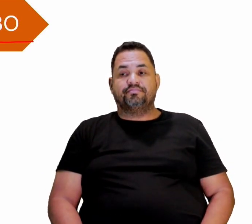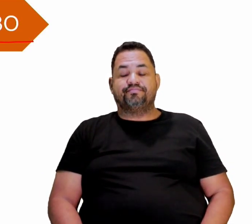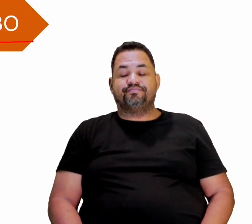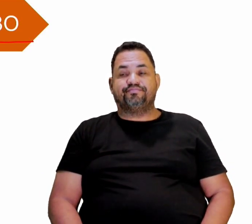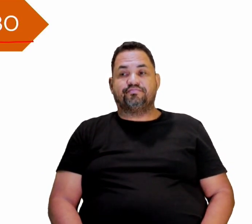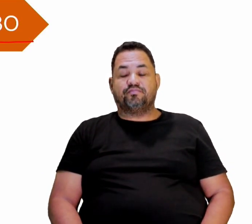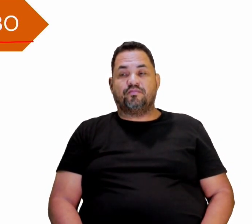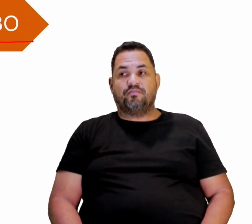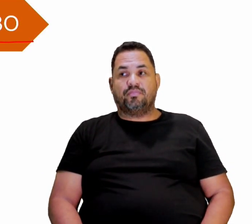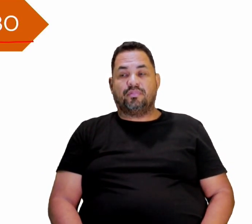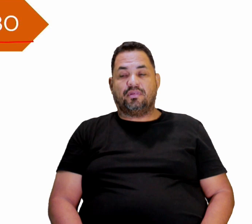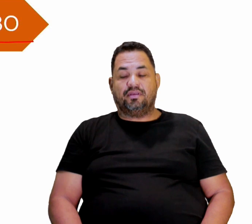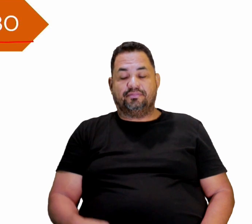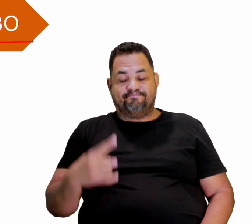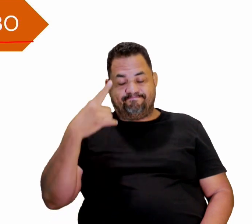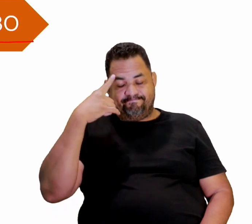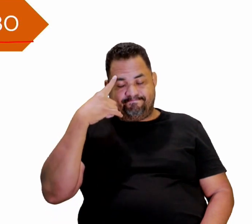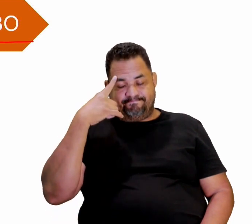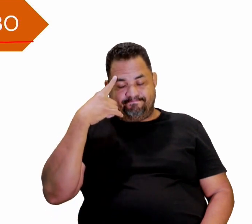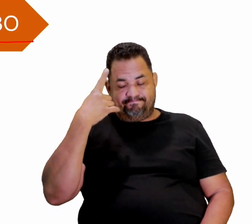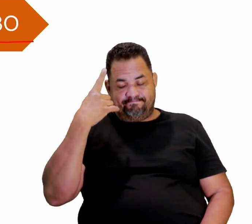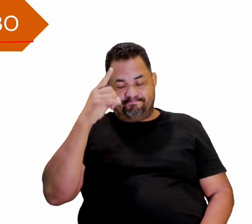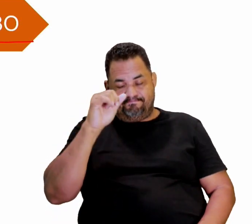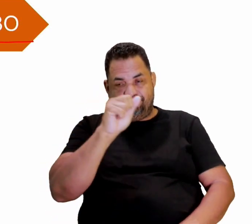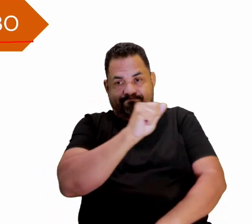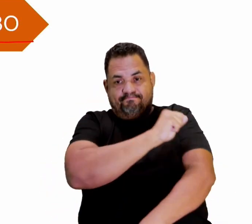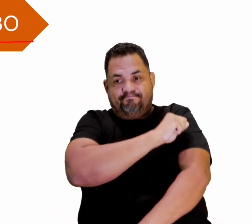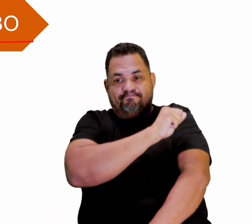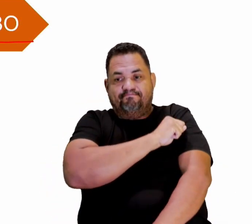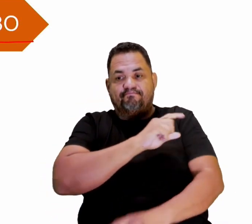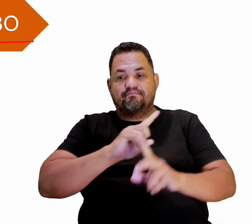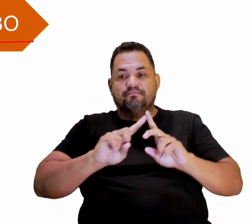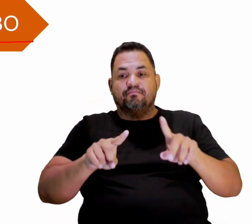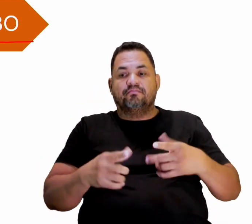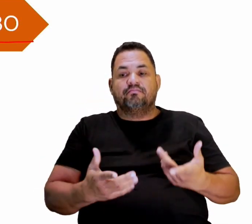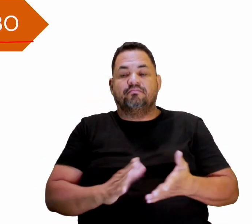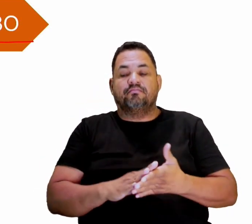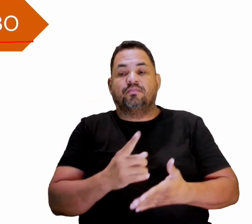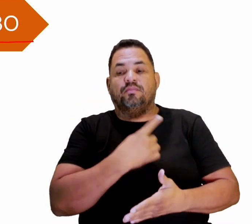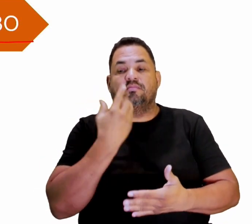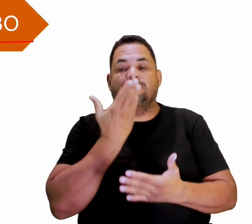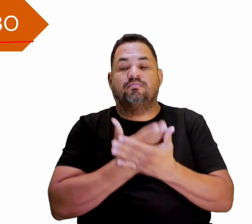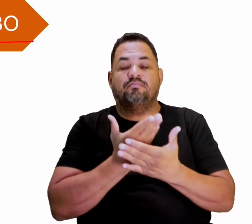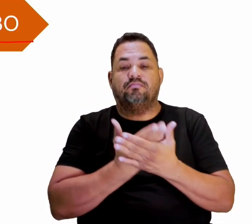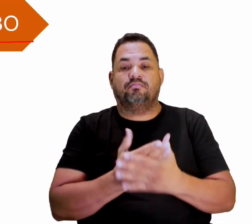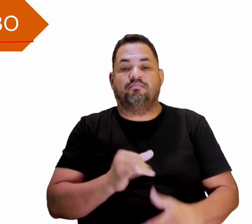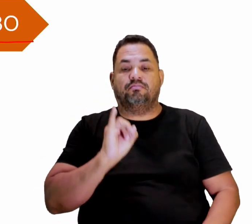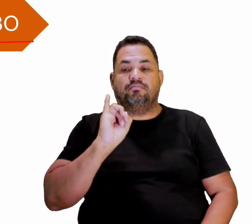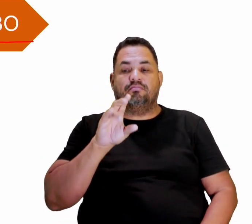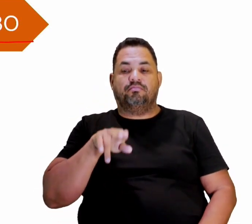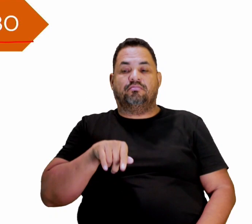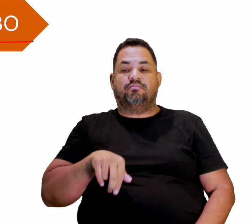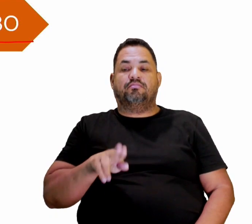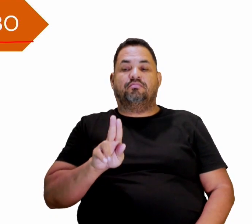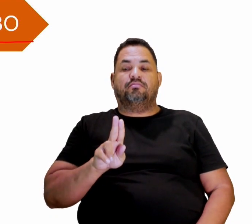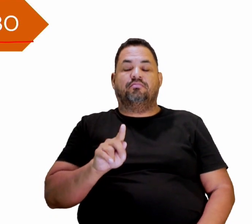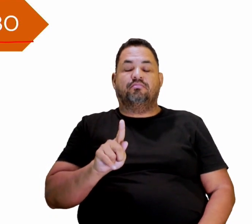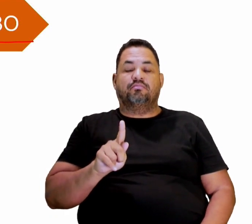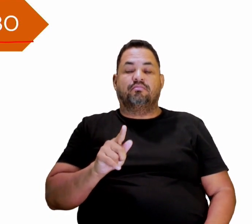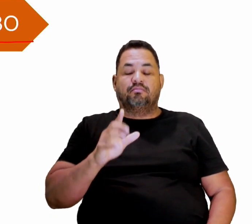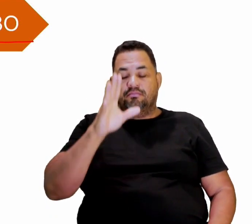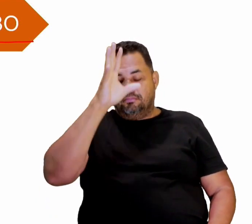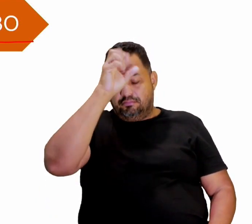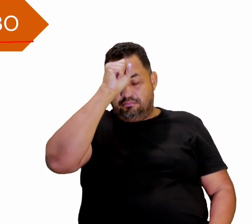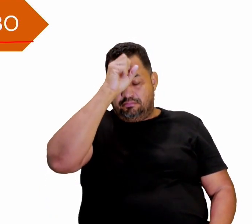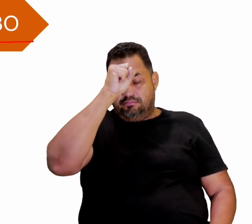ter deve estar pensando aí Talvez um outro aluno deve estar pensando ué mas assim a gente estudou sobre esse i n g e